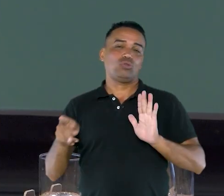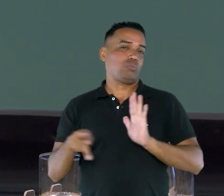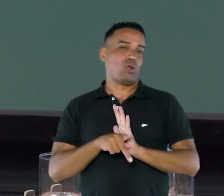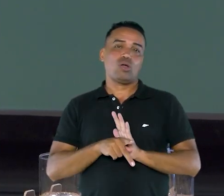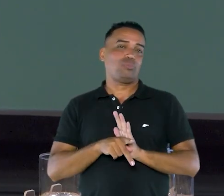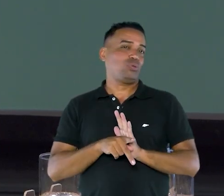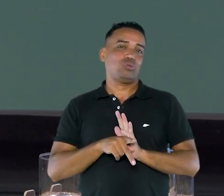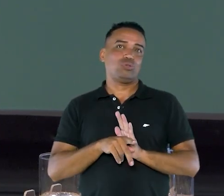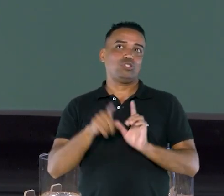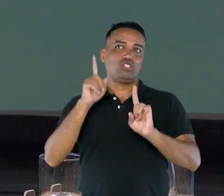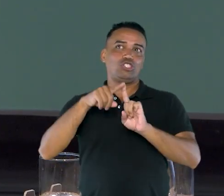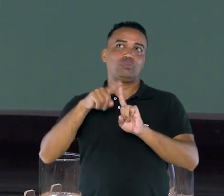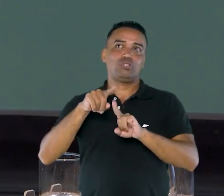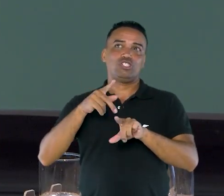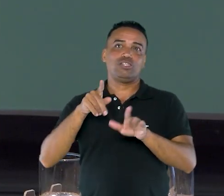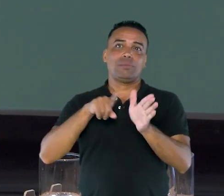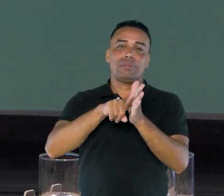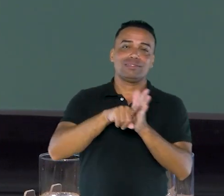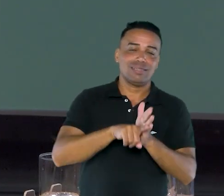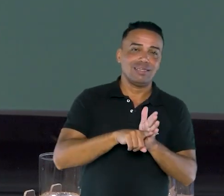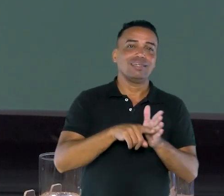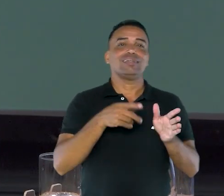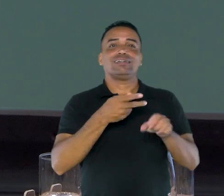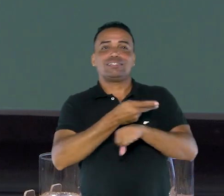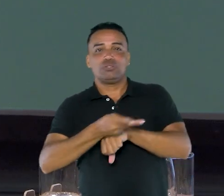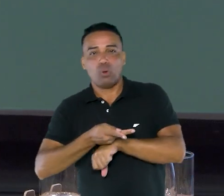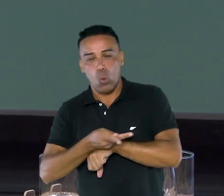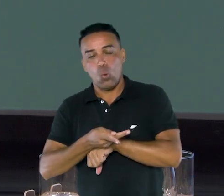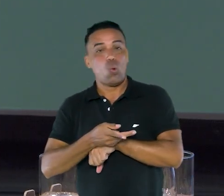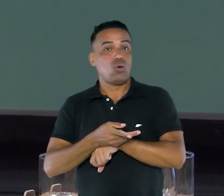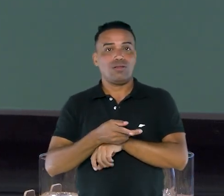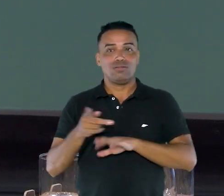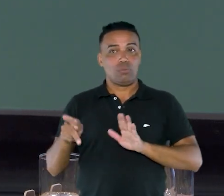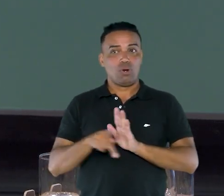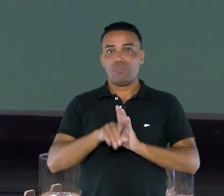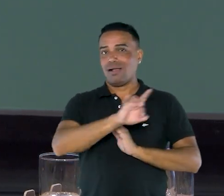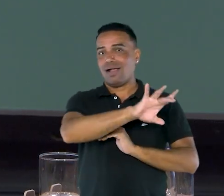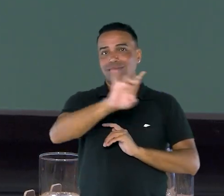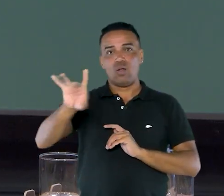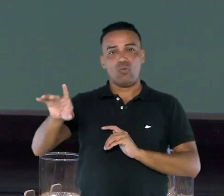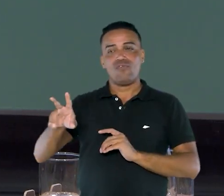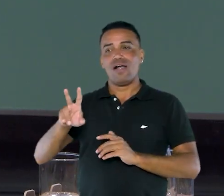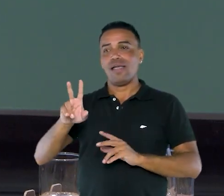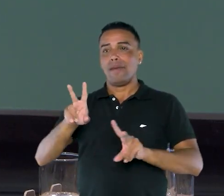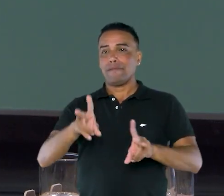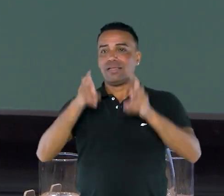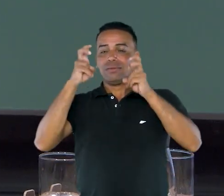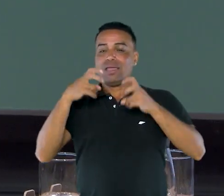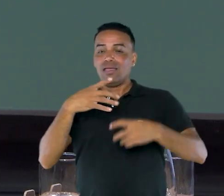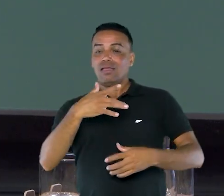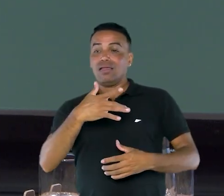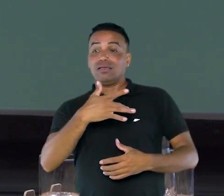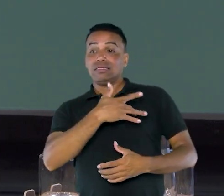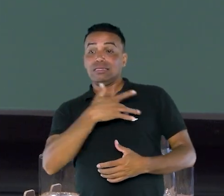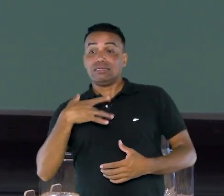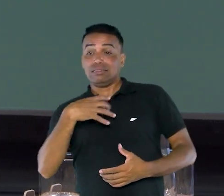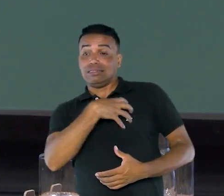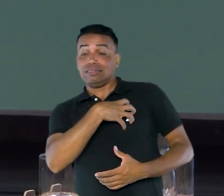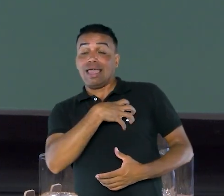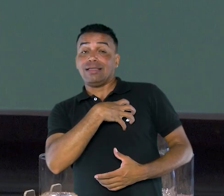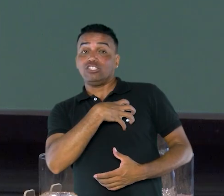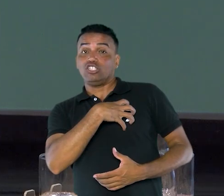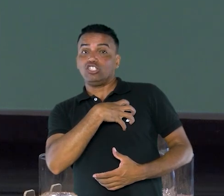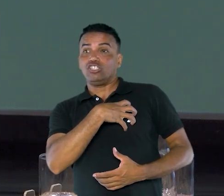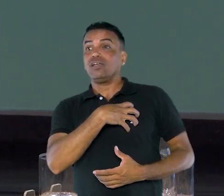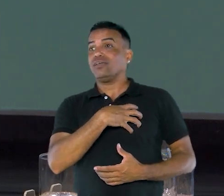de angústia. Você só age no mundo pelo seu sintoma. E aí cada um vai ler o seu próprio sintoma e procurar